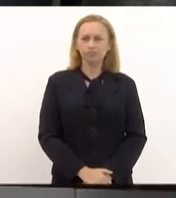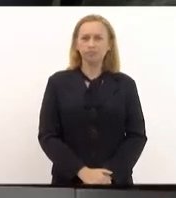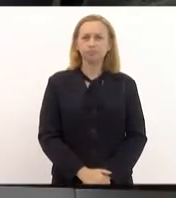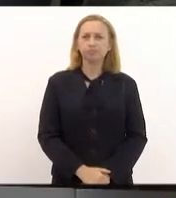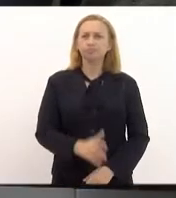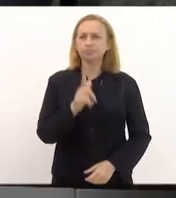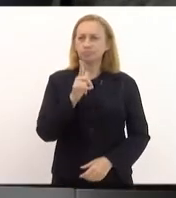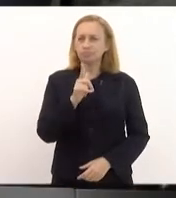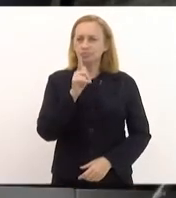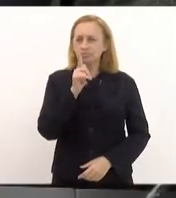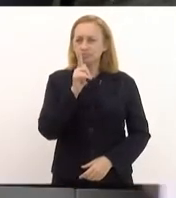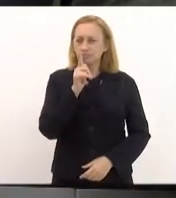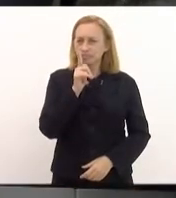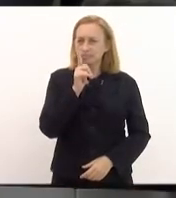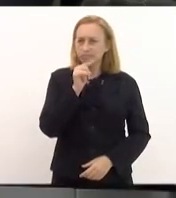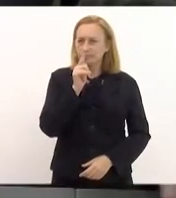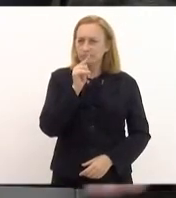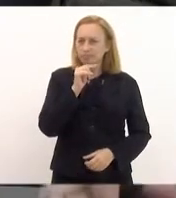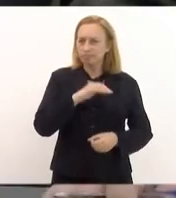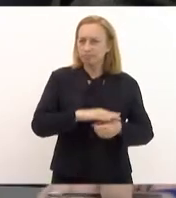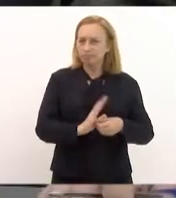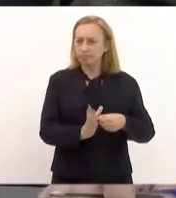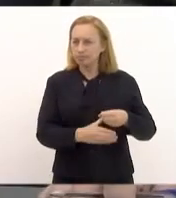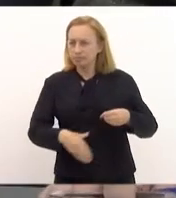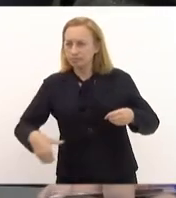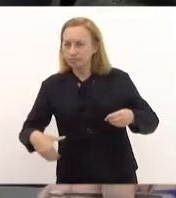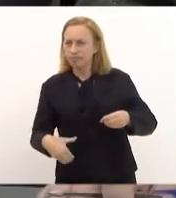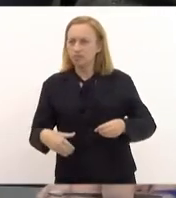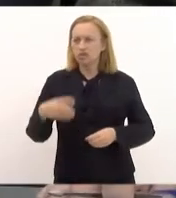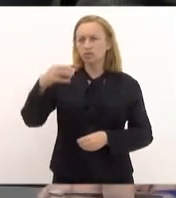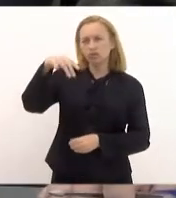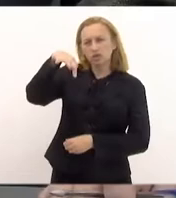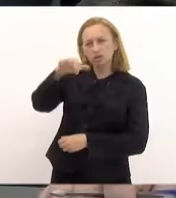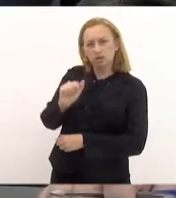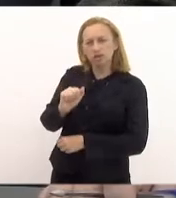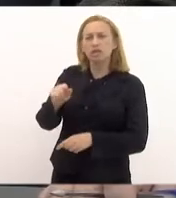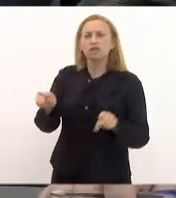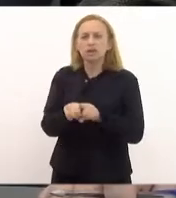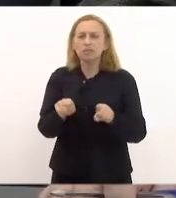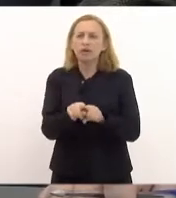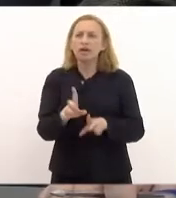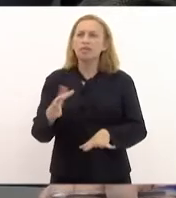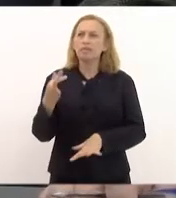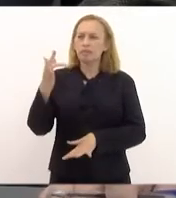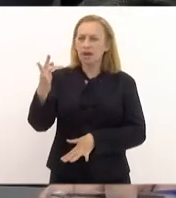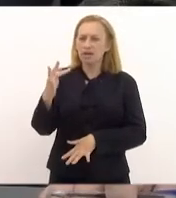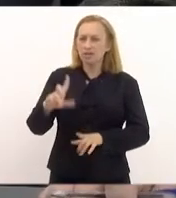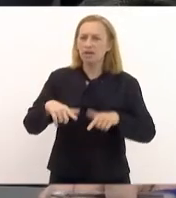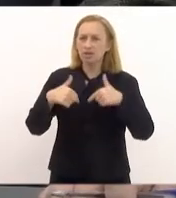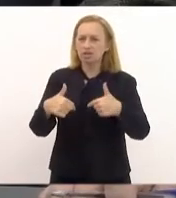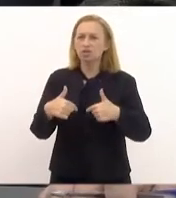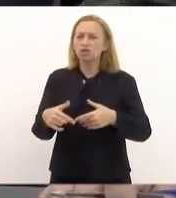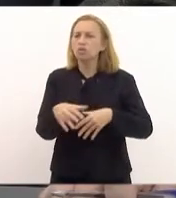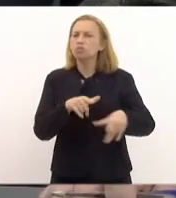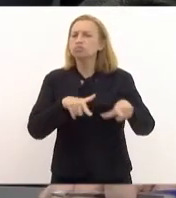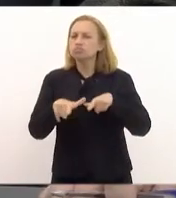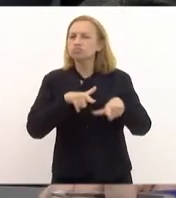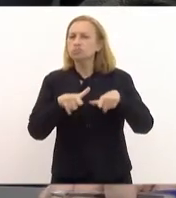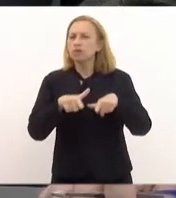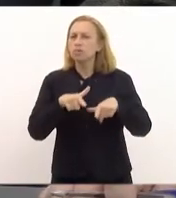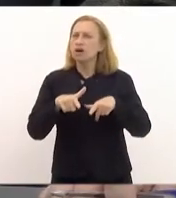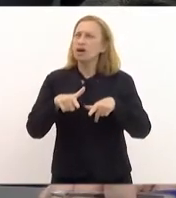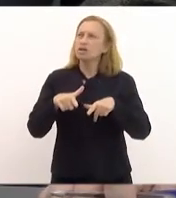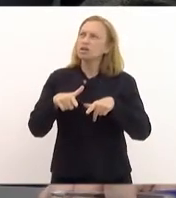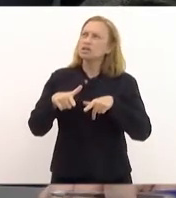Saneamento, plano de saneamento metropolitano, também em breve já vai estar por aí. Quer dizer, foram trabalhos que foram